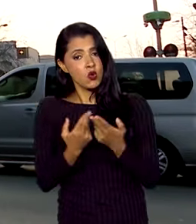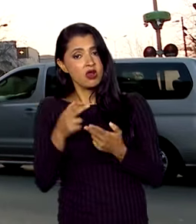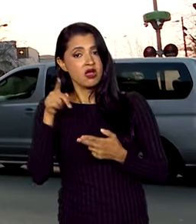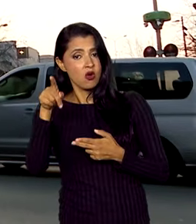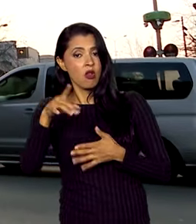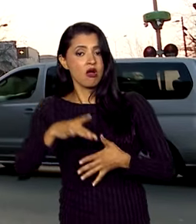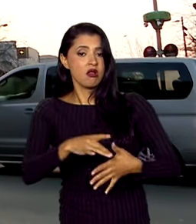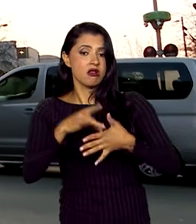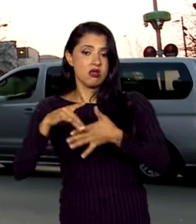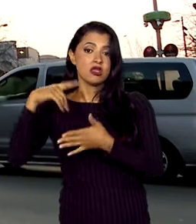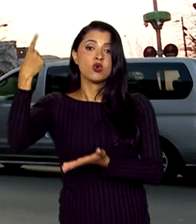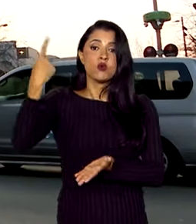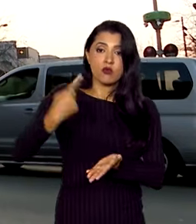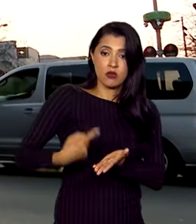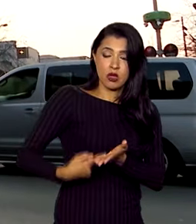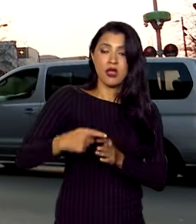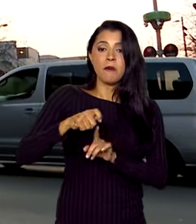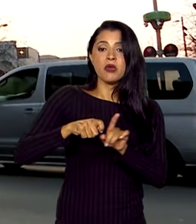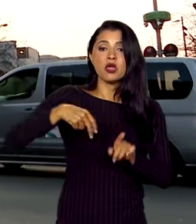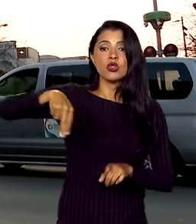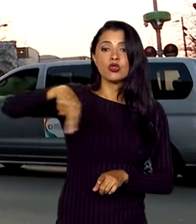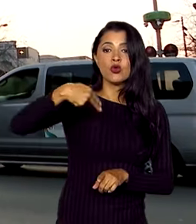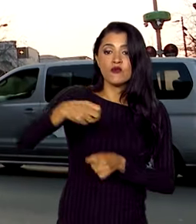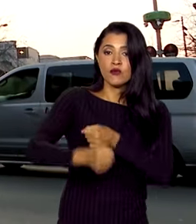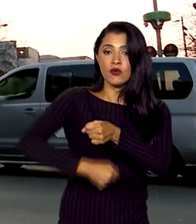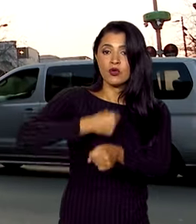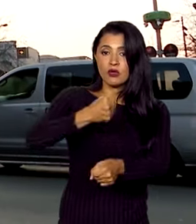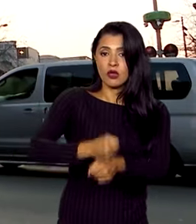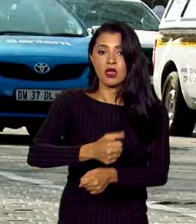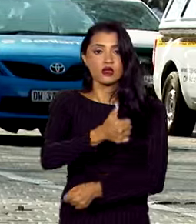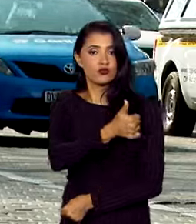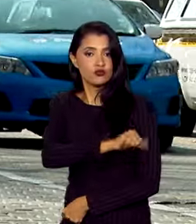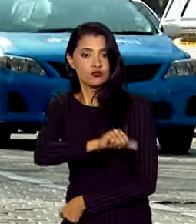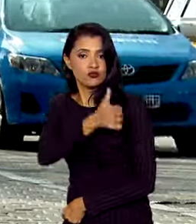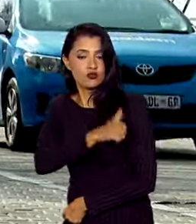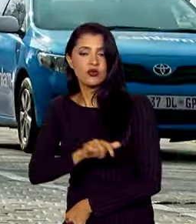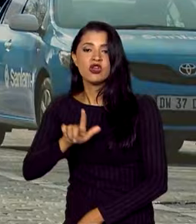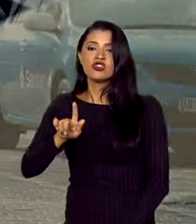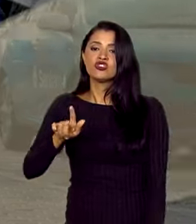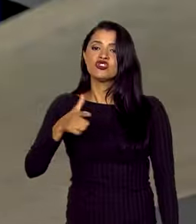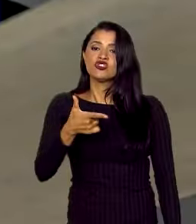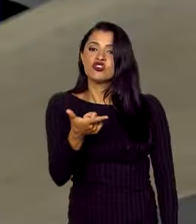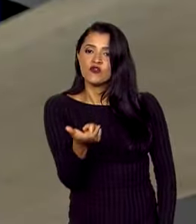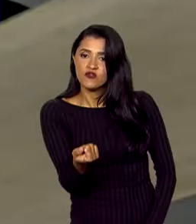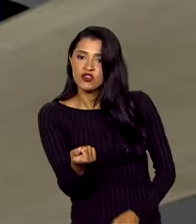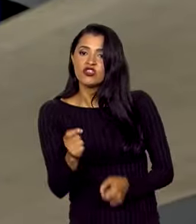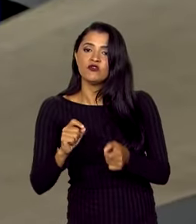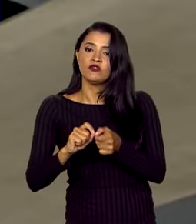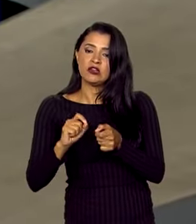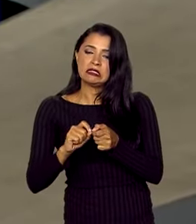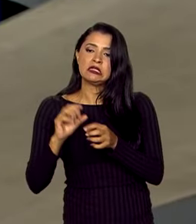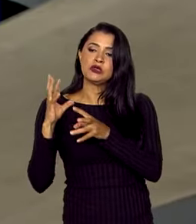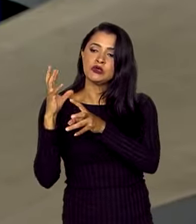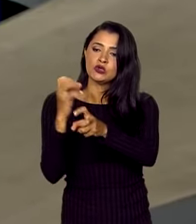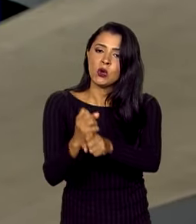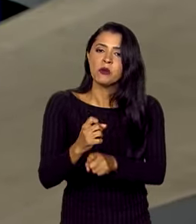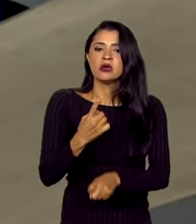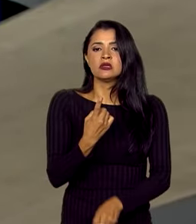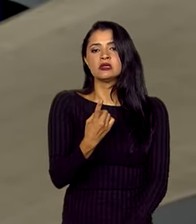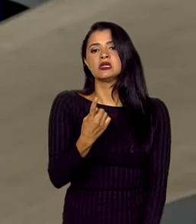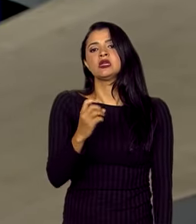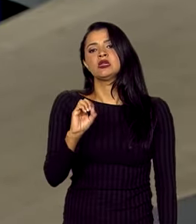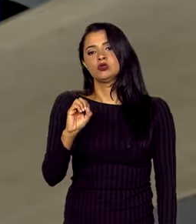está marcada para novembro do ano que vem no Rio de Janeiro, o G20 vai realizar um total de